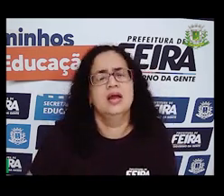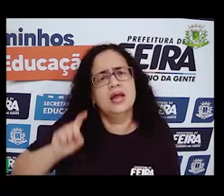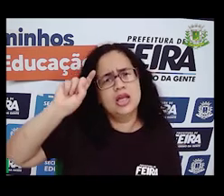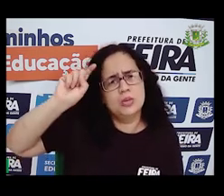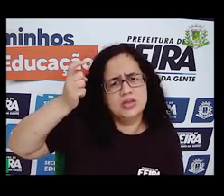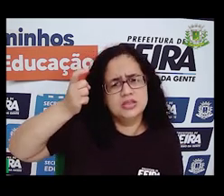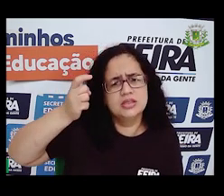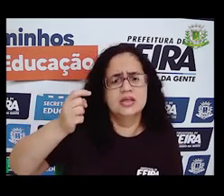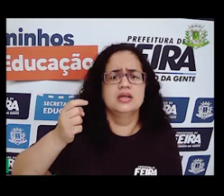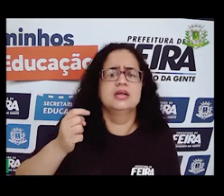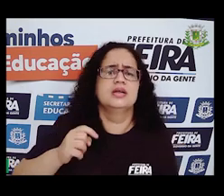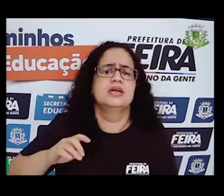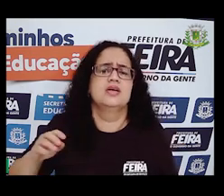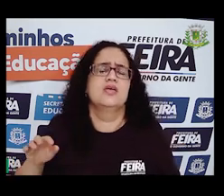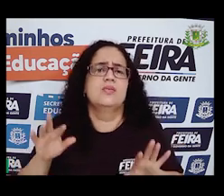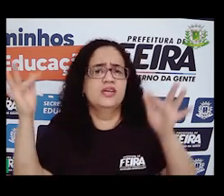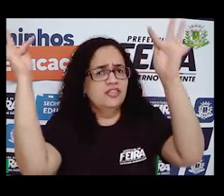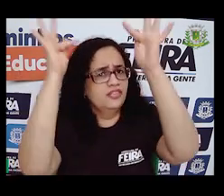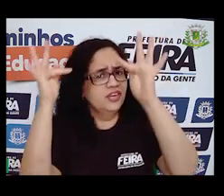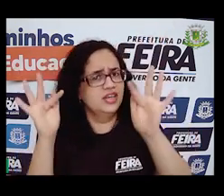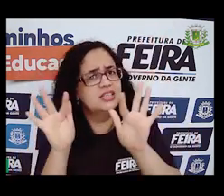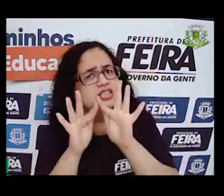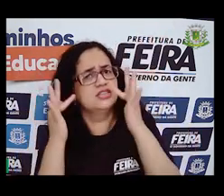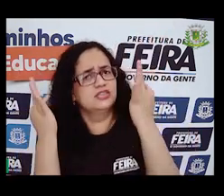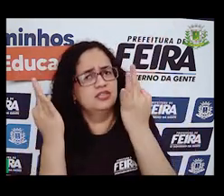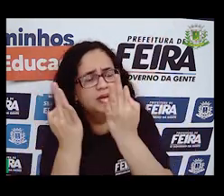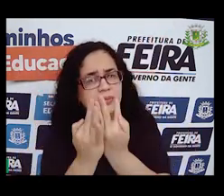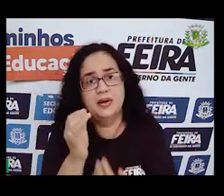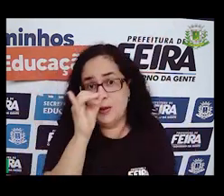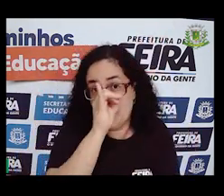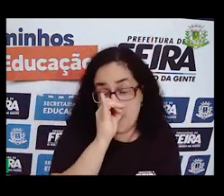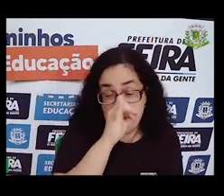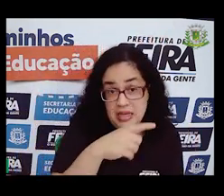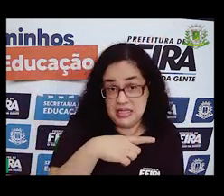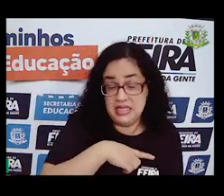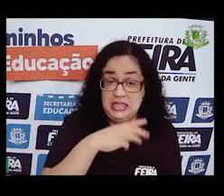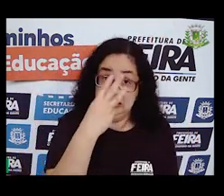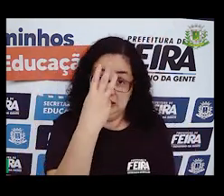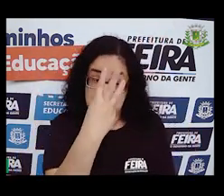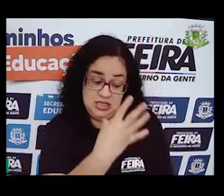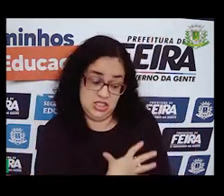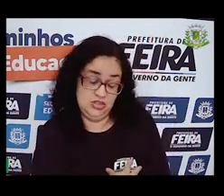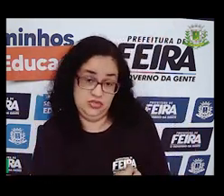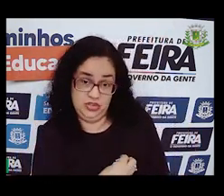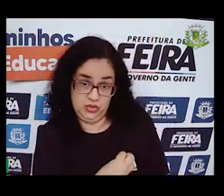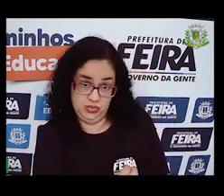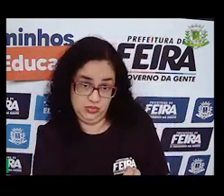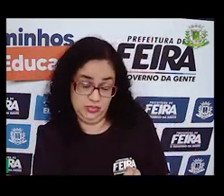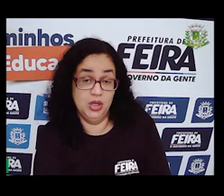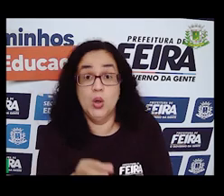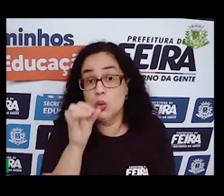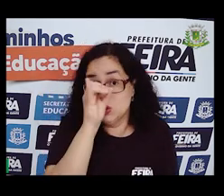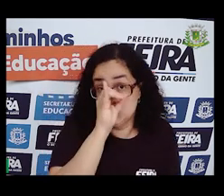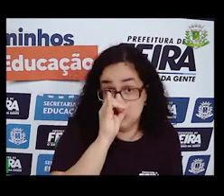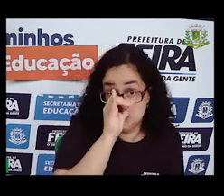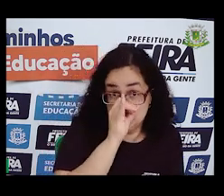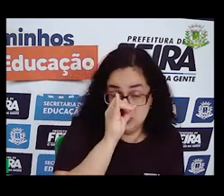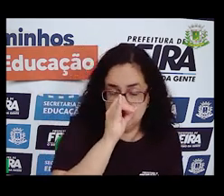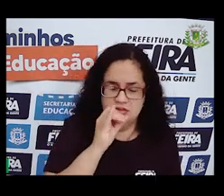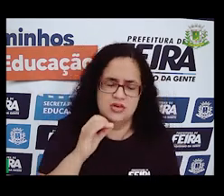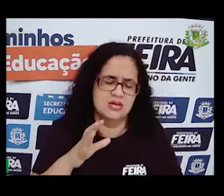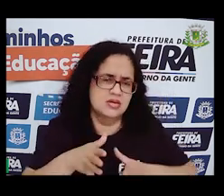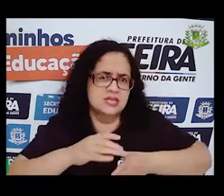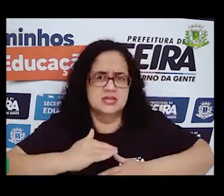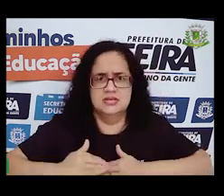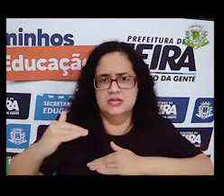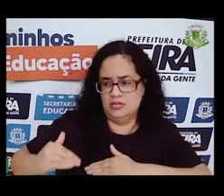Era uma vez uma feliz família de porquinhos que tinha três filhos. Os porquinhos foram